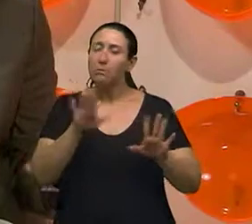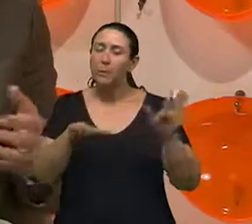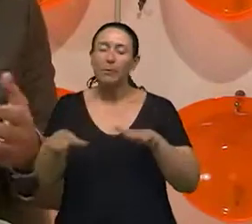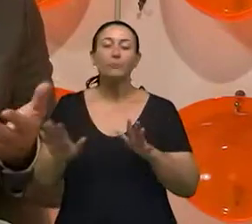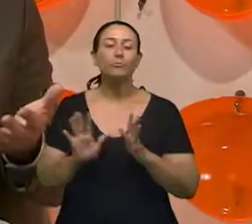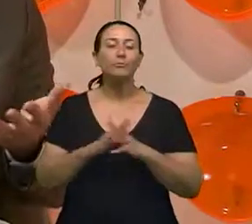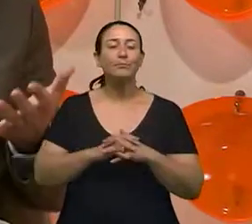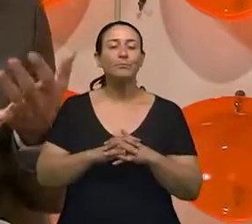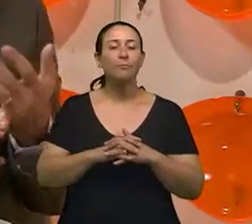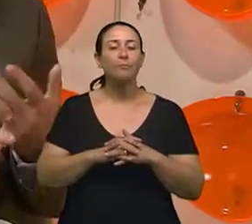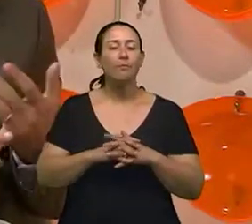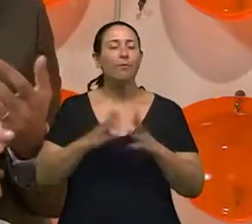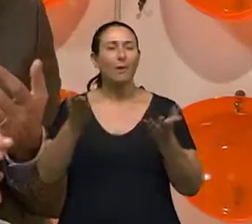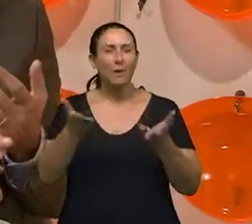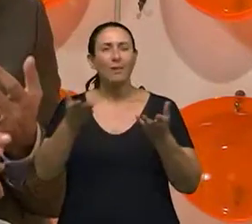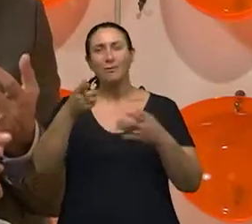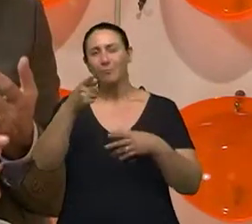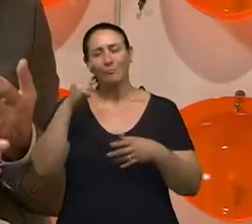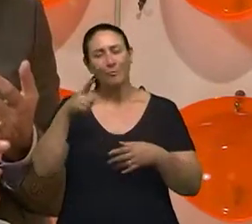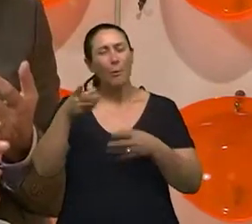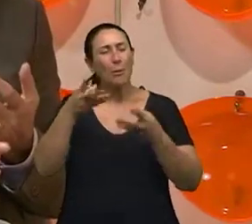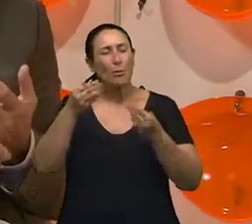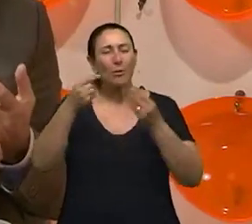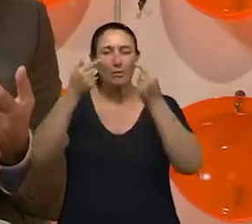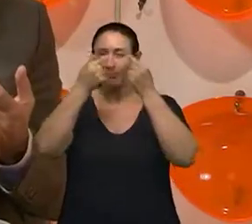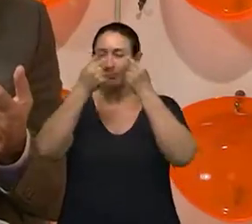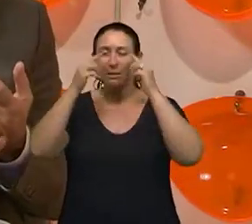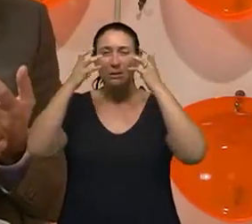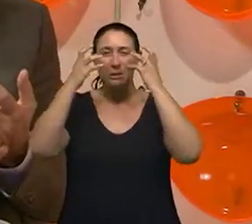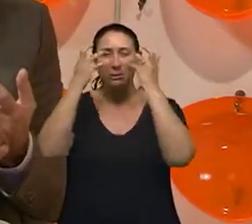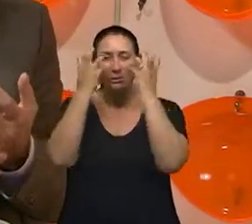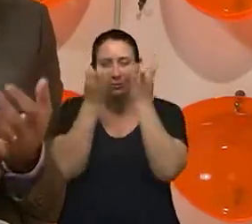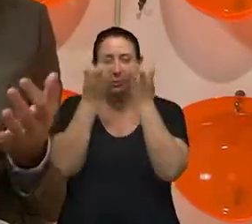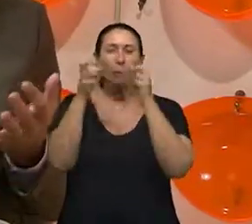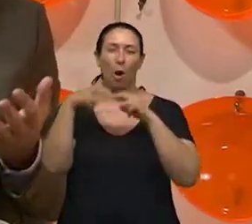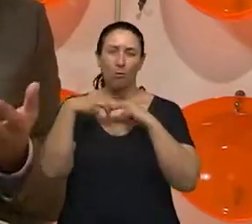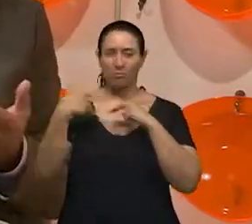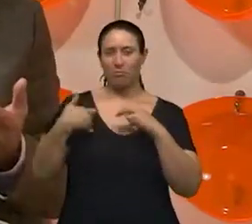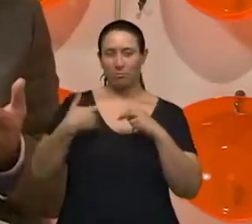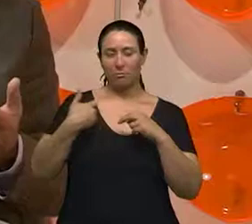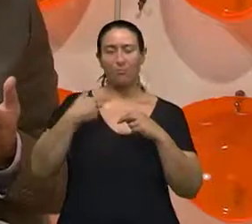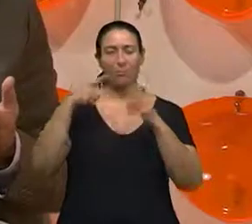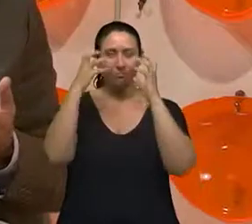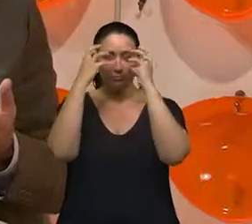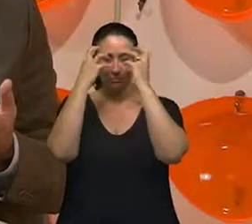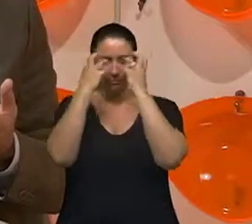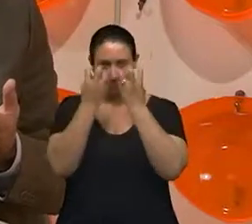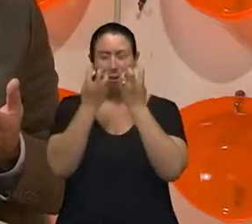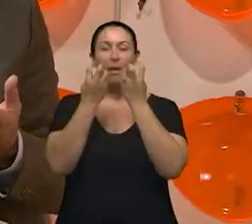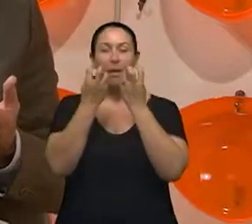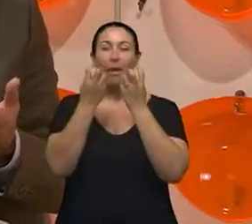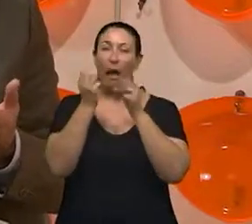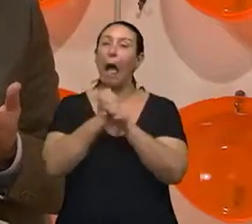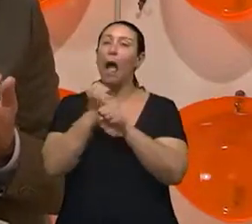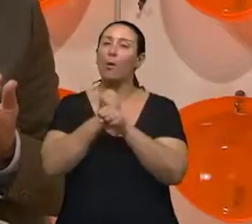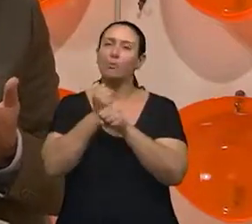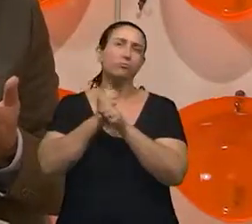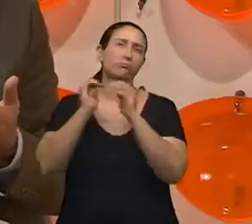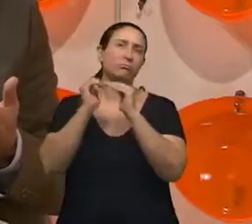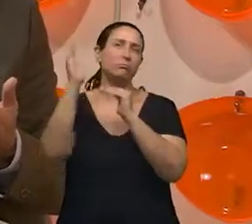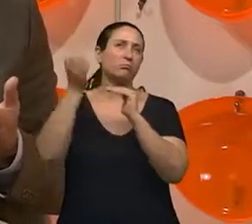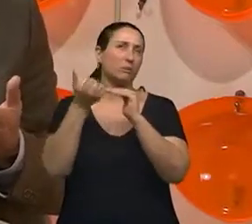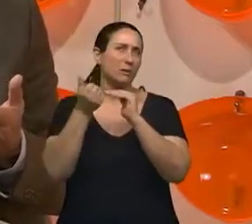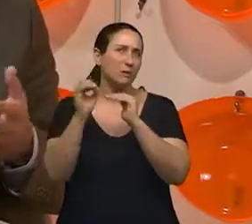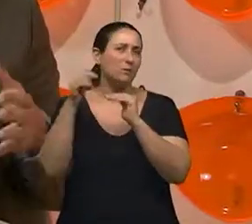visão. Claro. A degeneração macular relacionada à idade, pelo próprio nome, aparece com o passar dos anos. Então, depois de